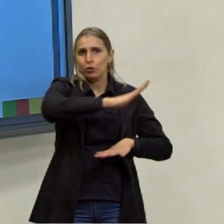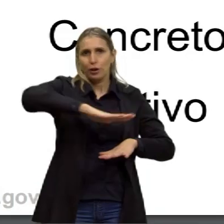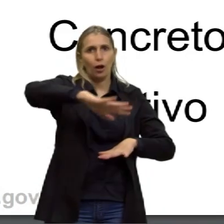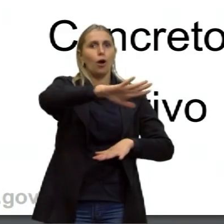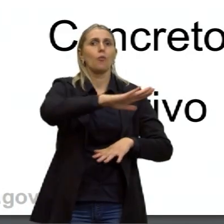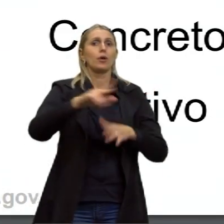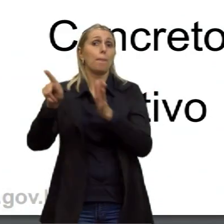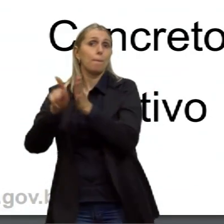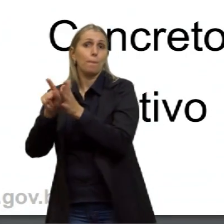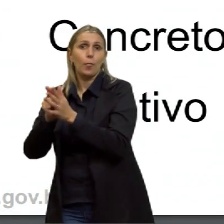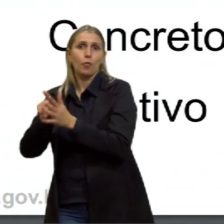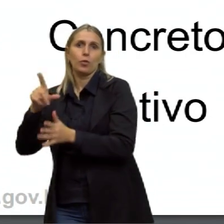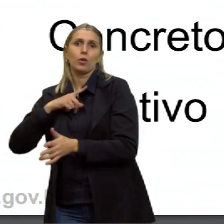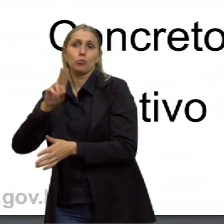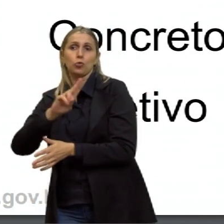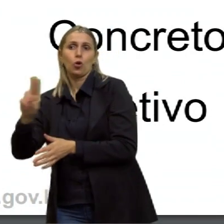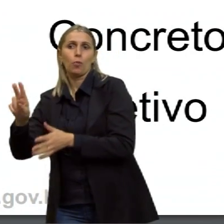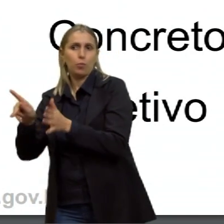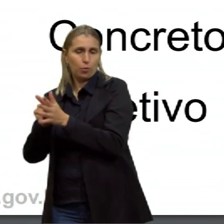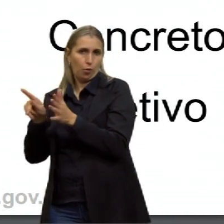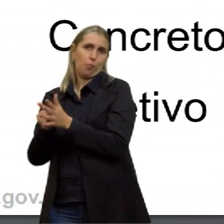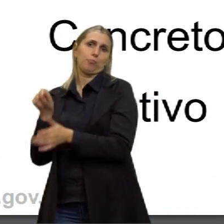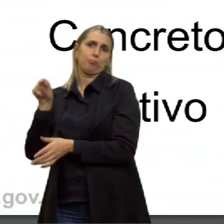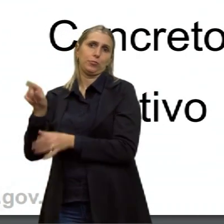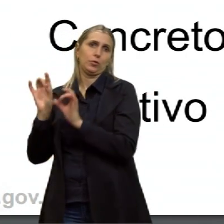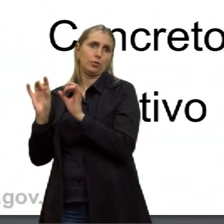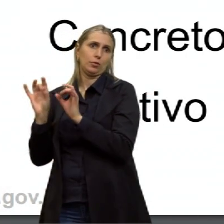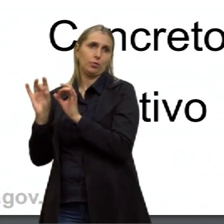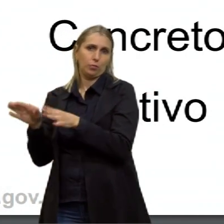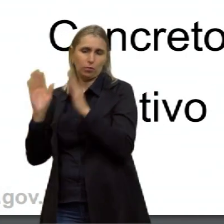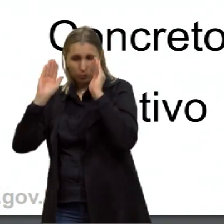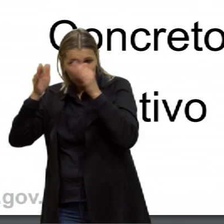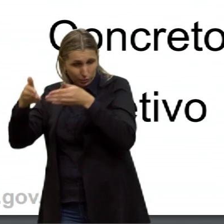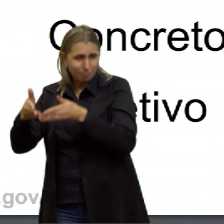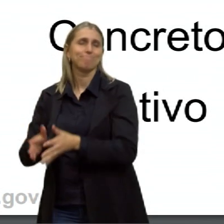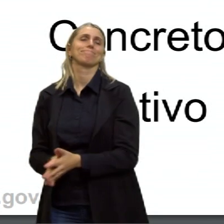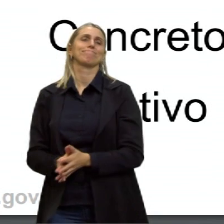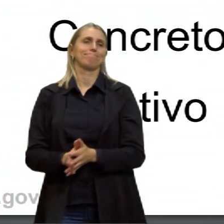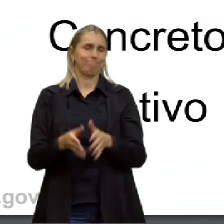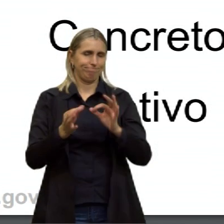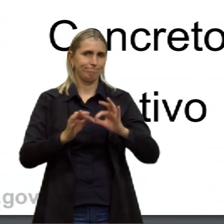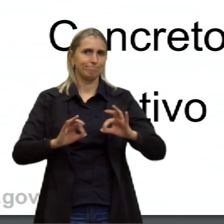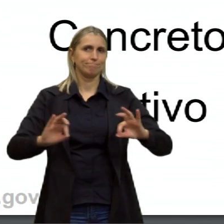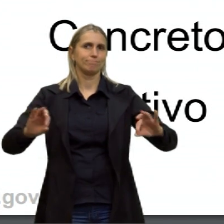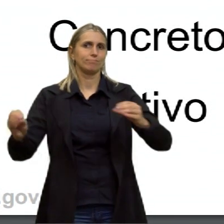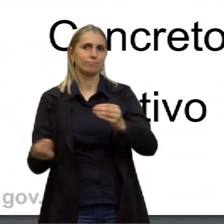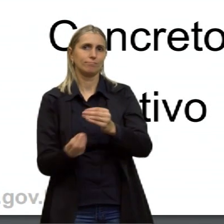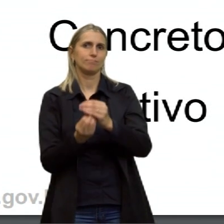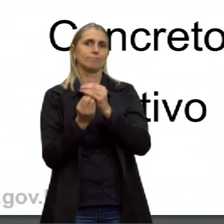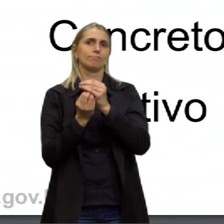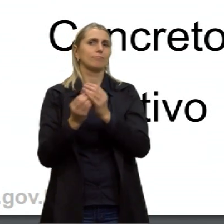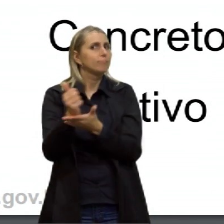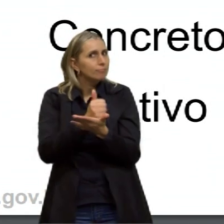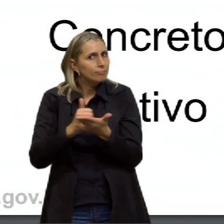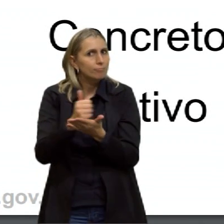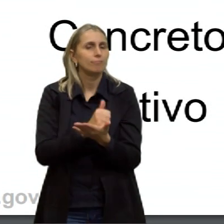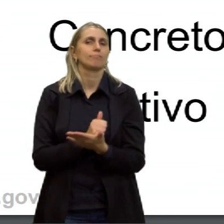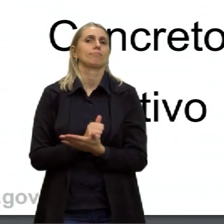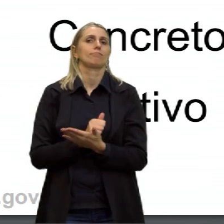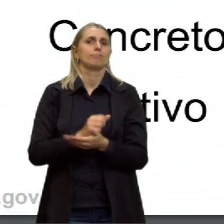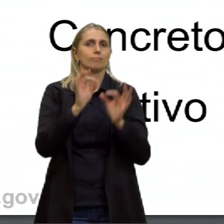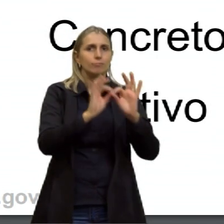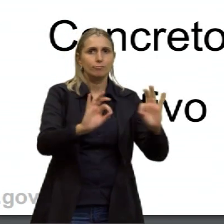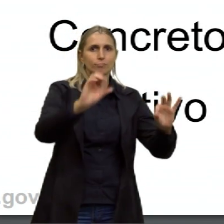todos e própria quando ele se refere a um ser específico a empresa composto é bem basicão